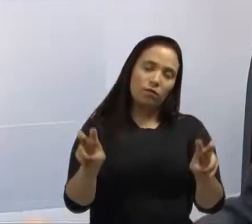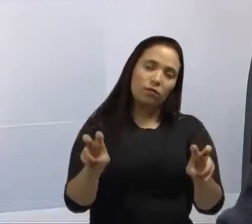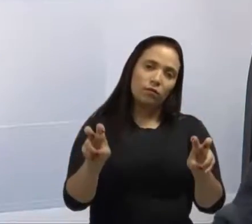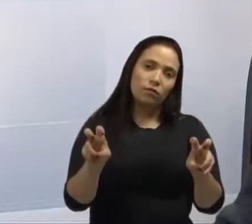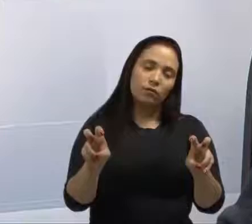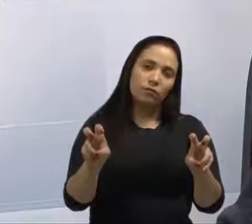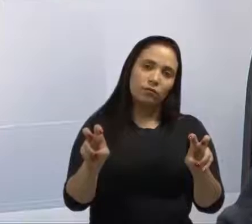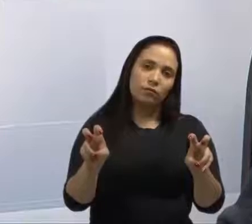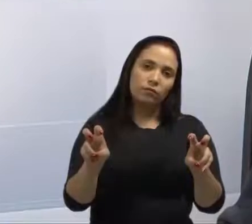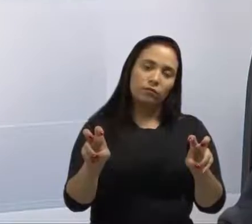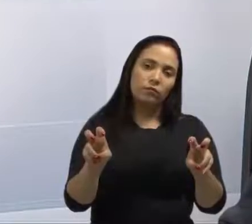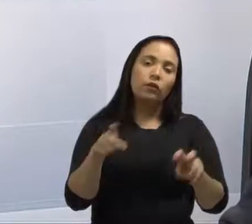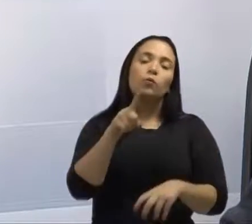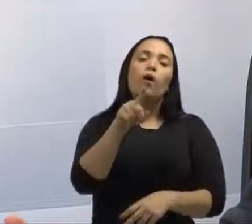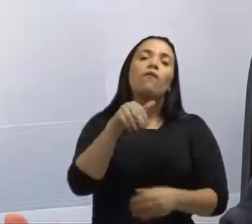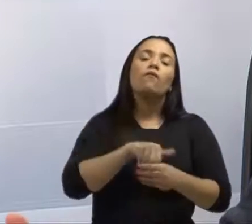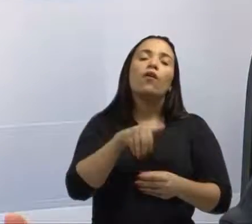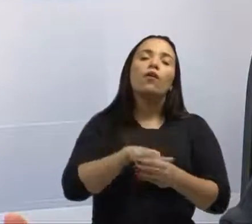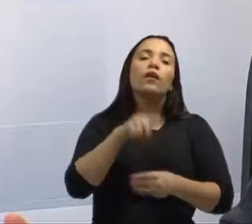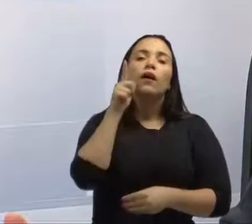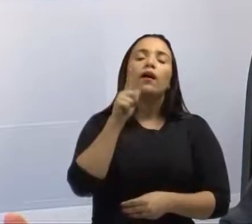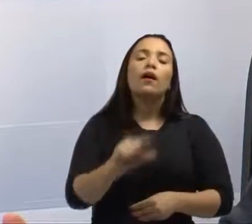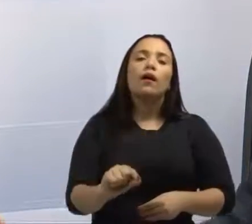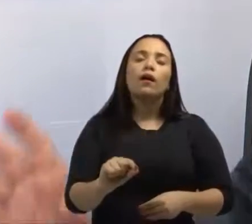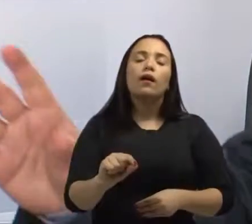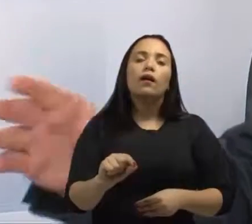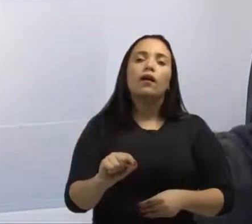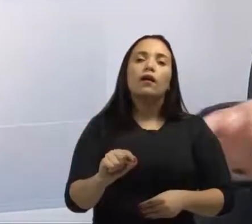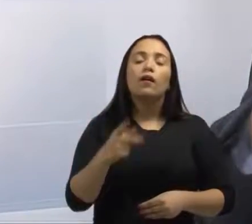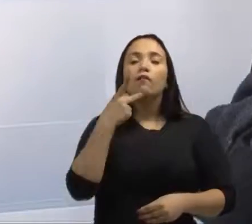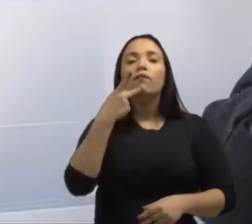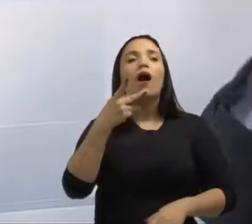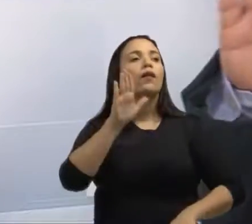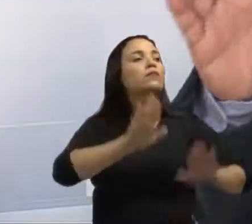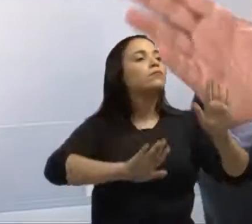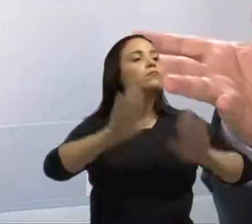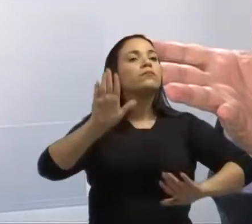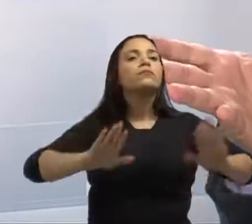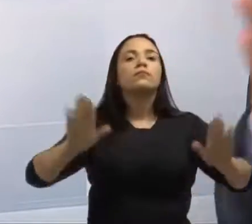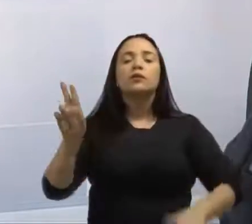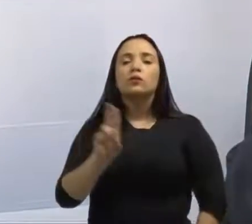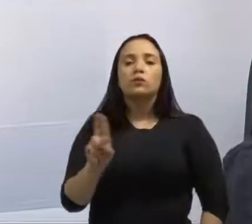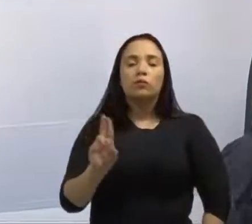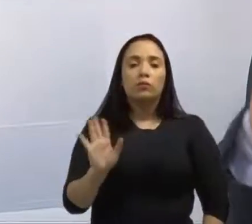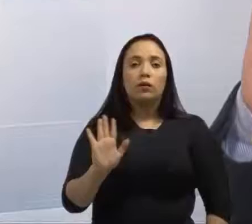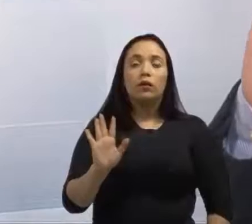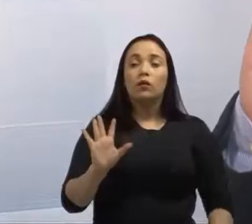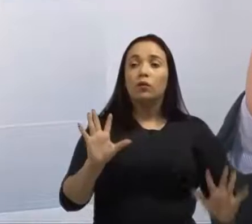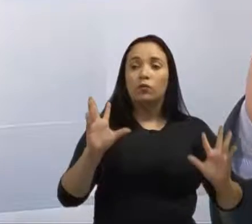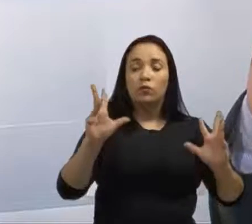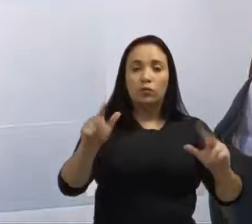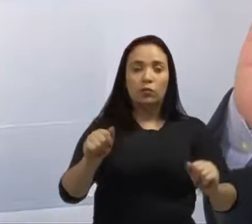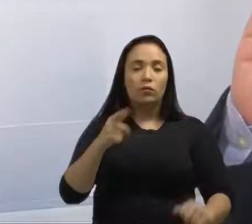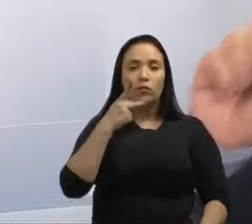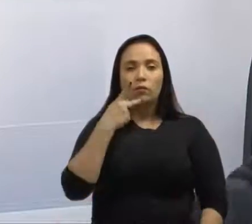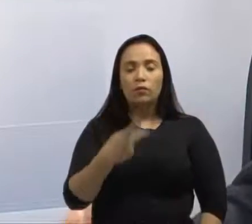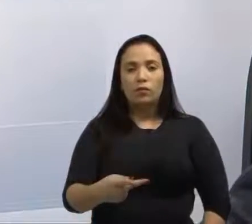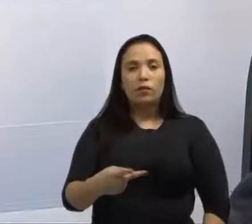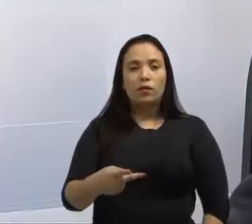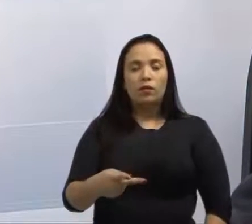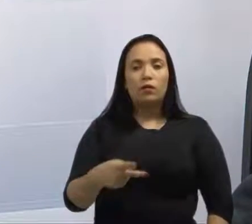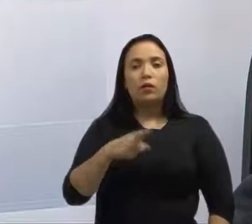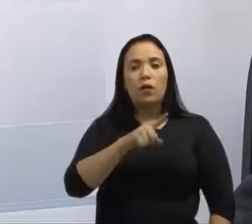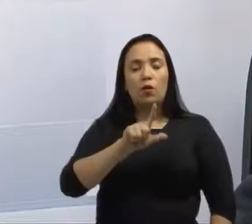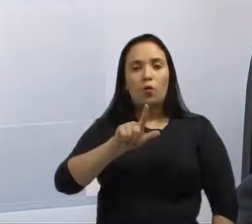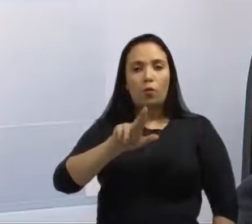questionado, em quem você votaria, sem apresentar o nome dos candidatos. É interessante, o Lula fica